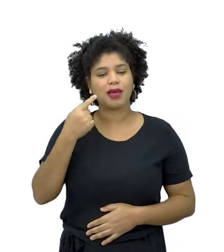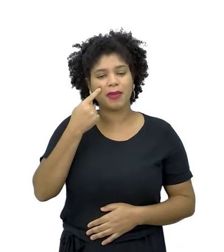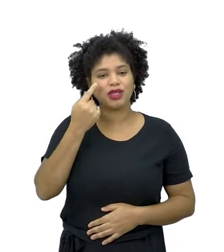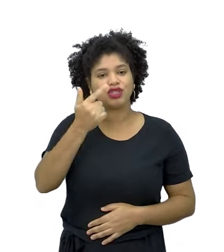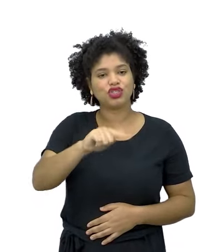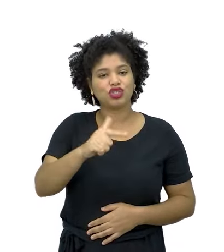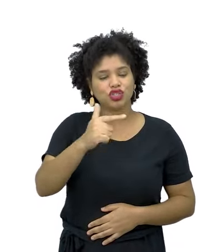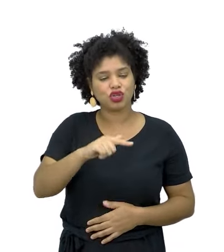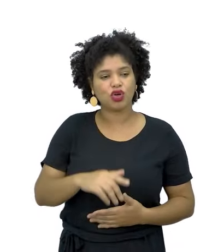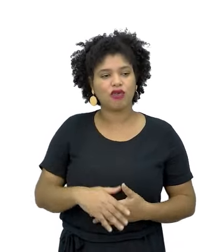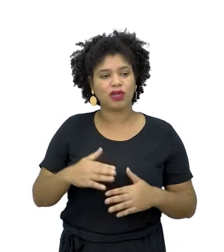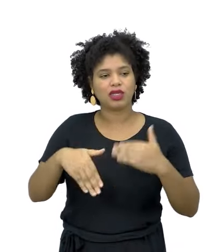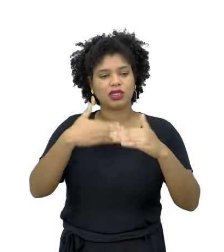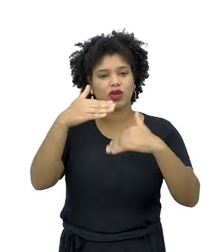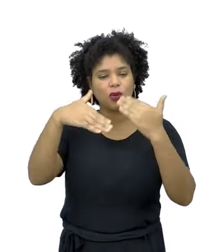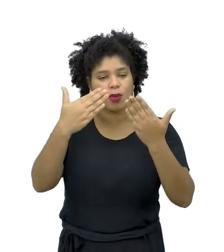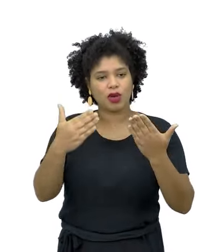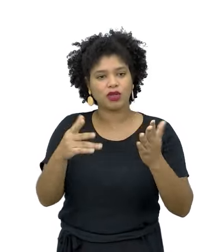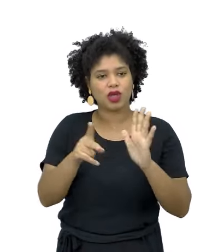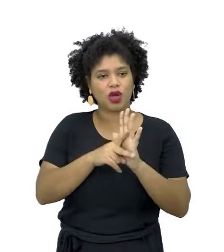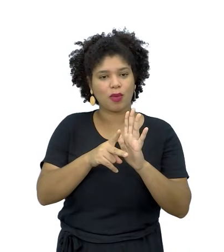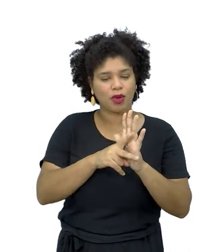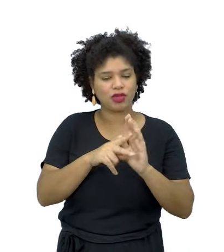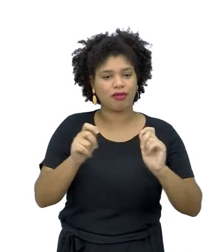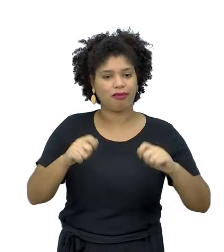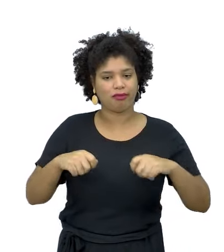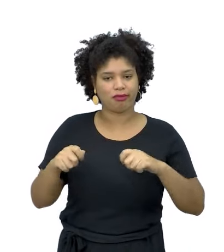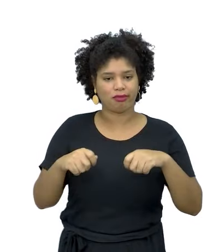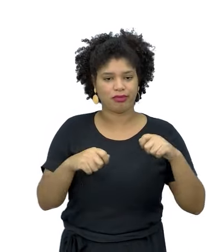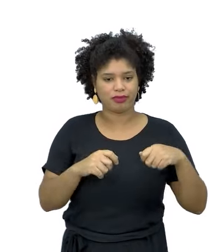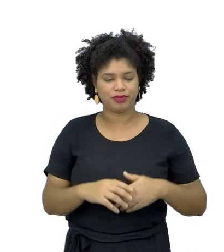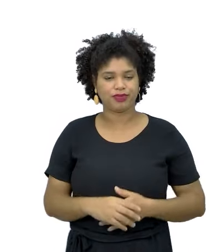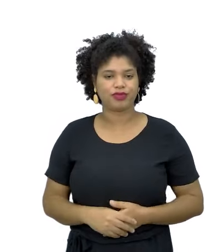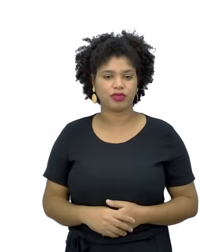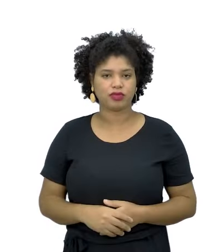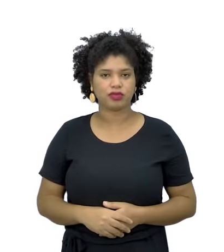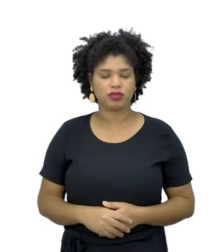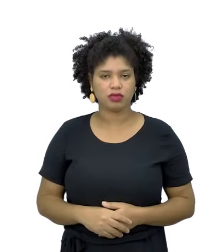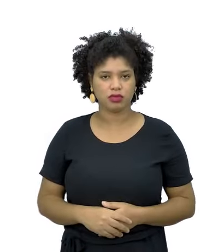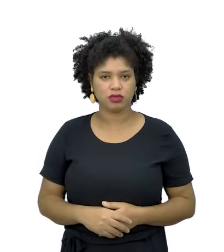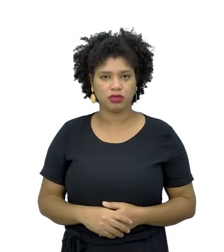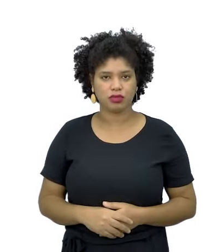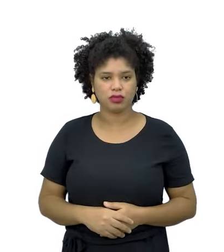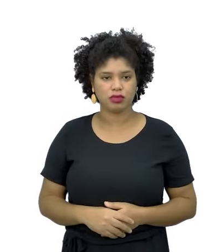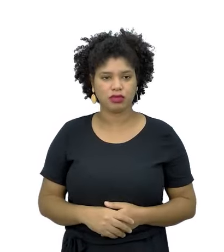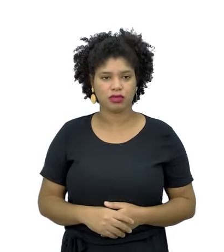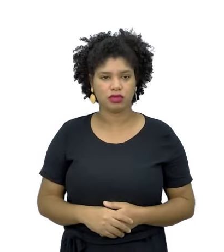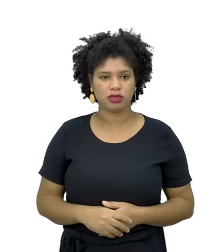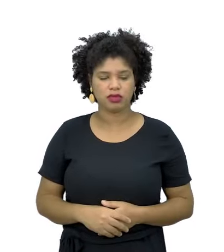aí no desenvolvimento, né, ao desenvolver essa atividade.